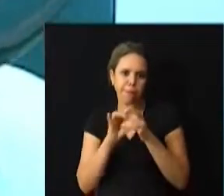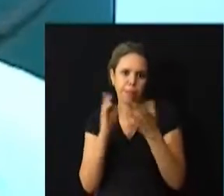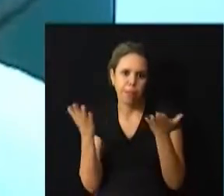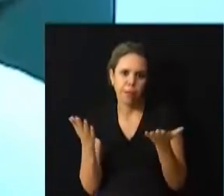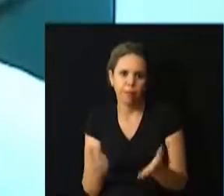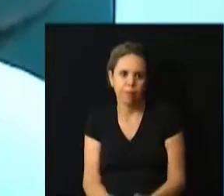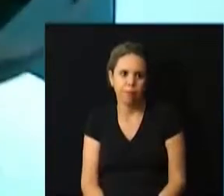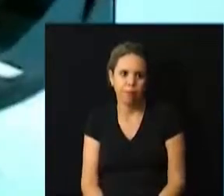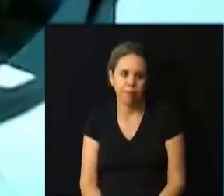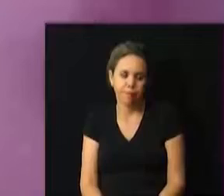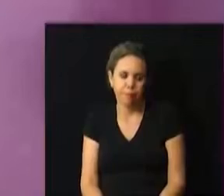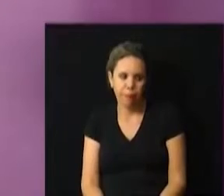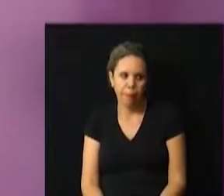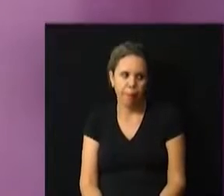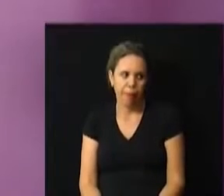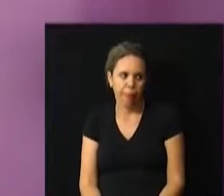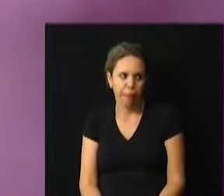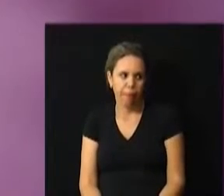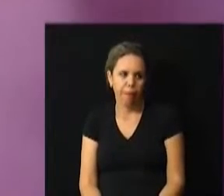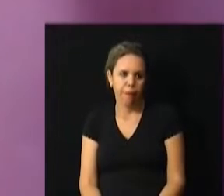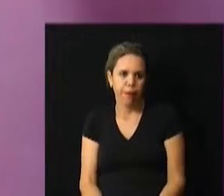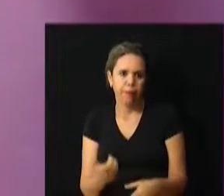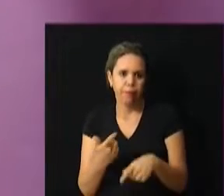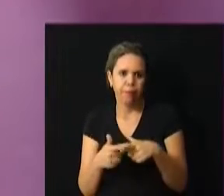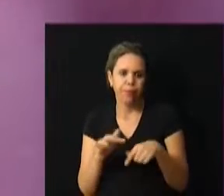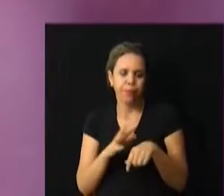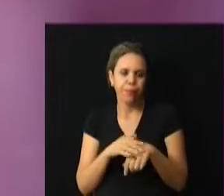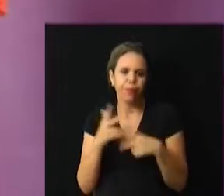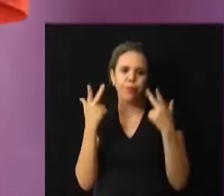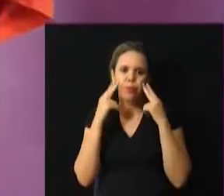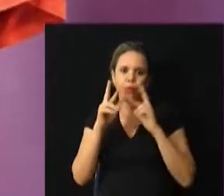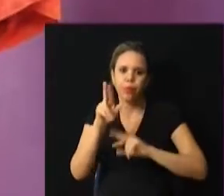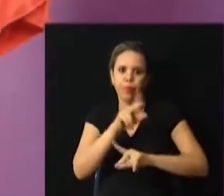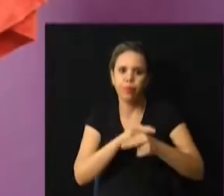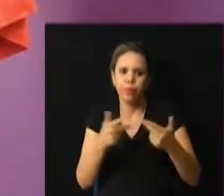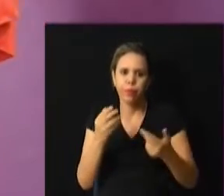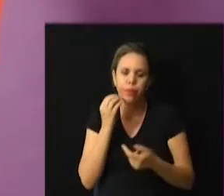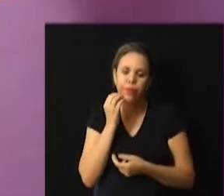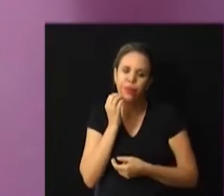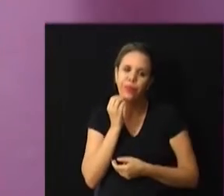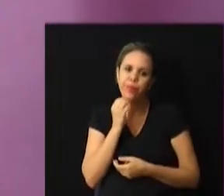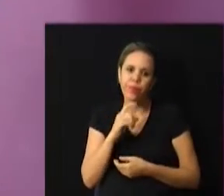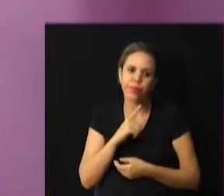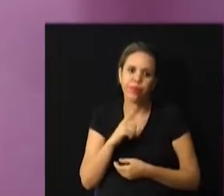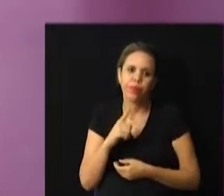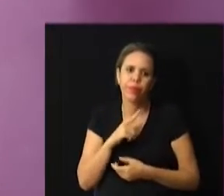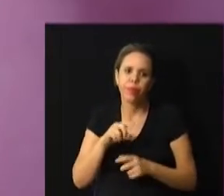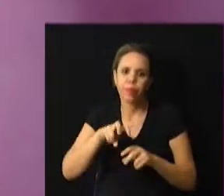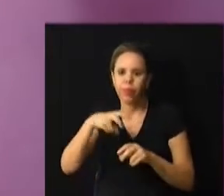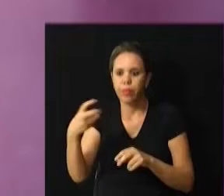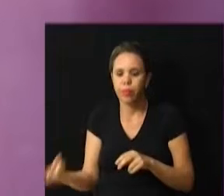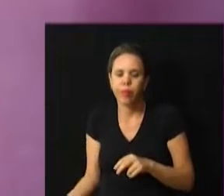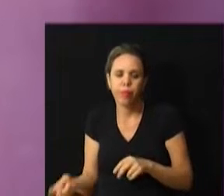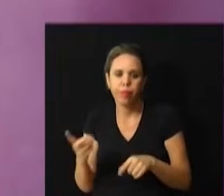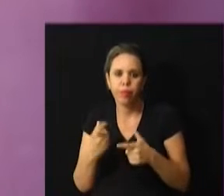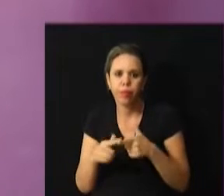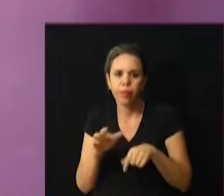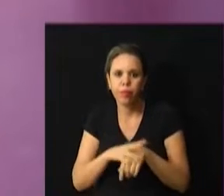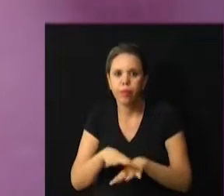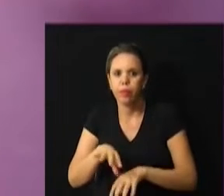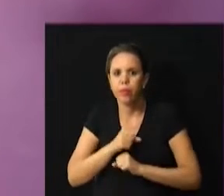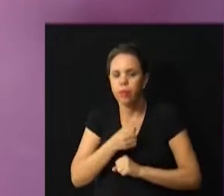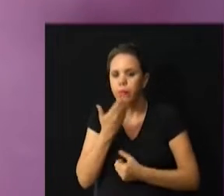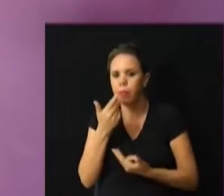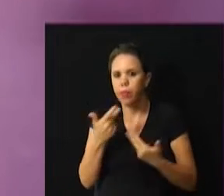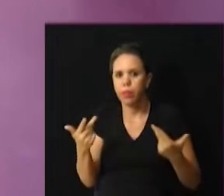Estou aqui à disposição. Doutor, acidentes são os mais diversos, né? Tem queda, tem